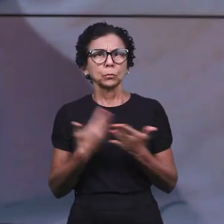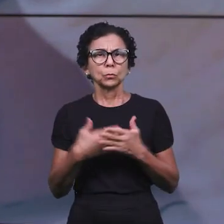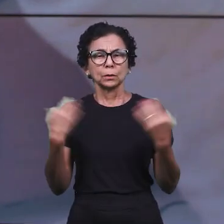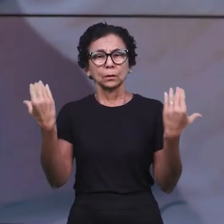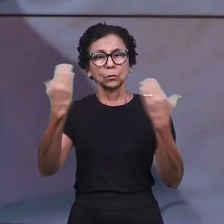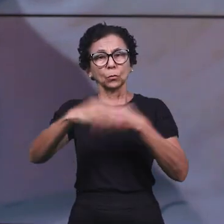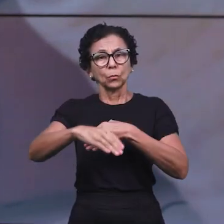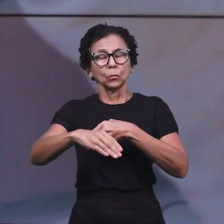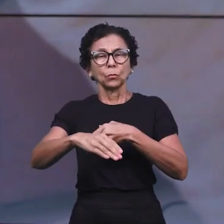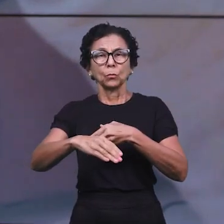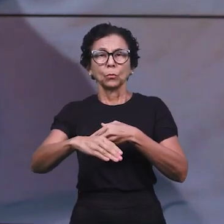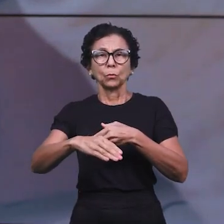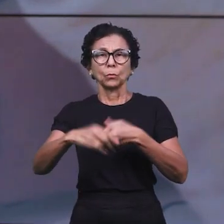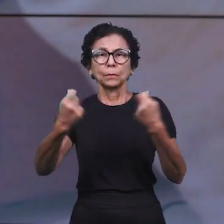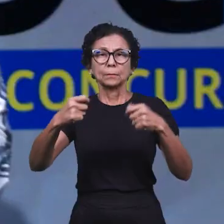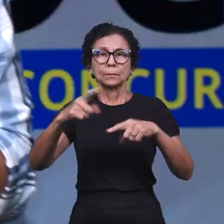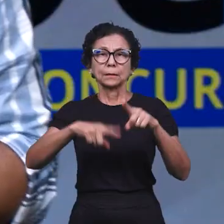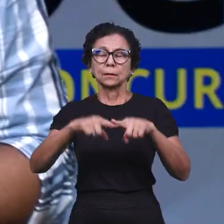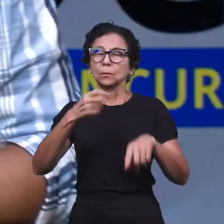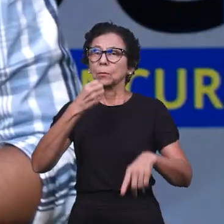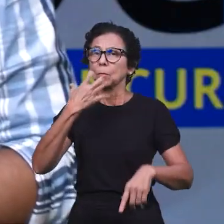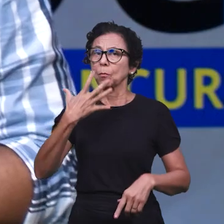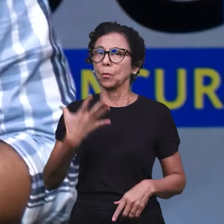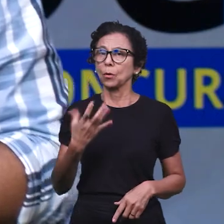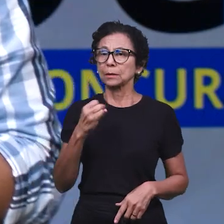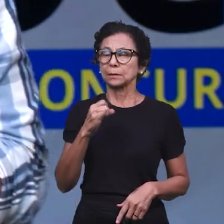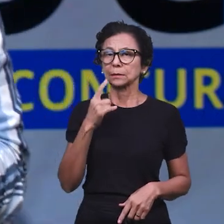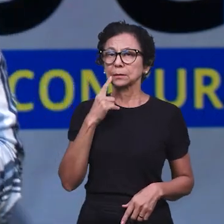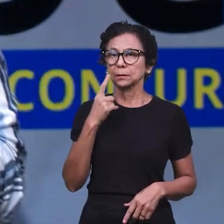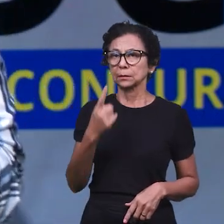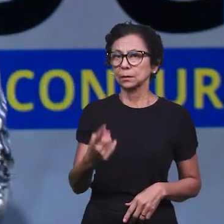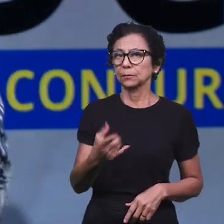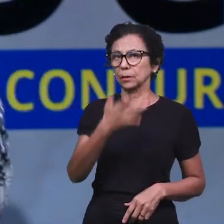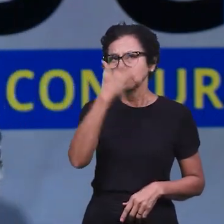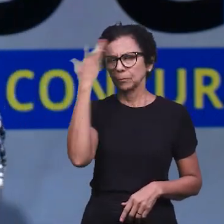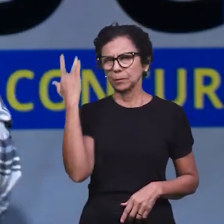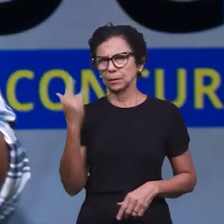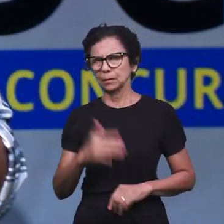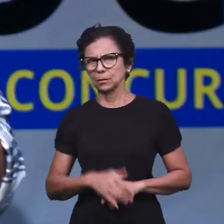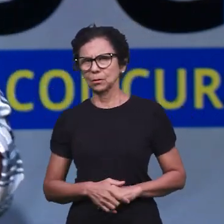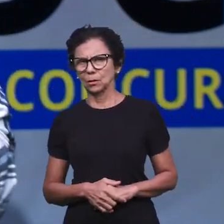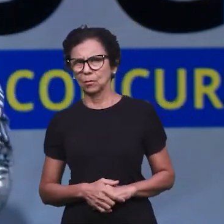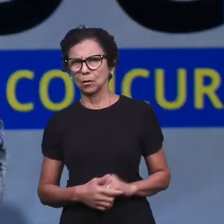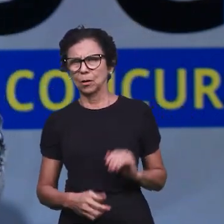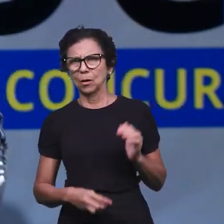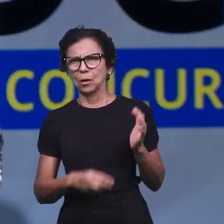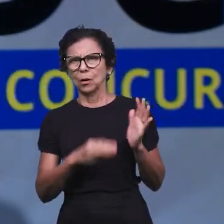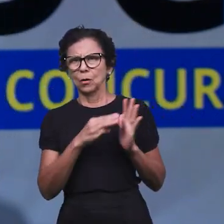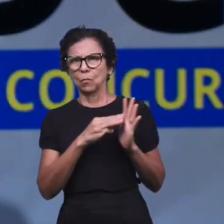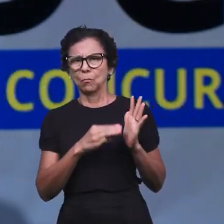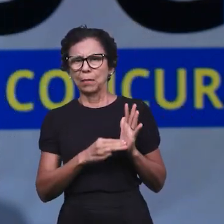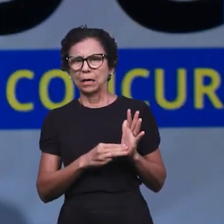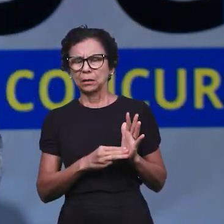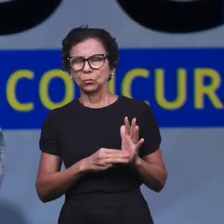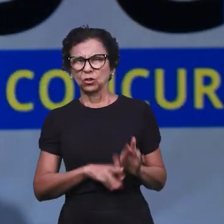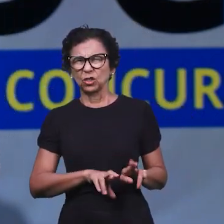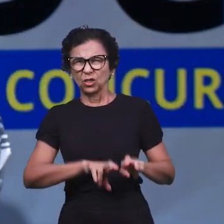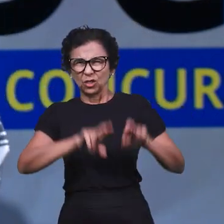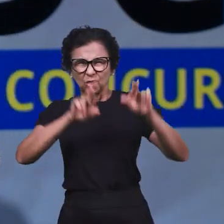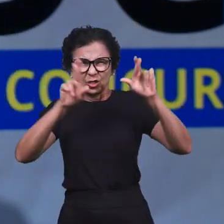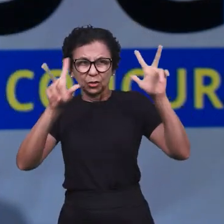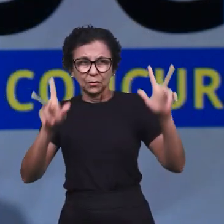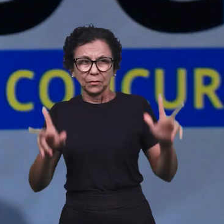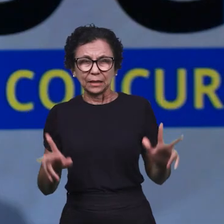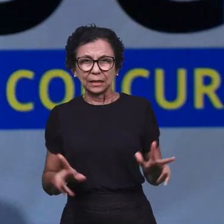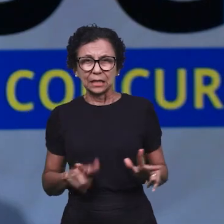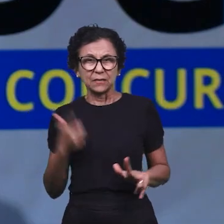de materiais bons. Se por acaso você vir aí alguém oferecendo um método muito exclusivo, muito diferencial, que vai te